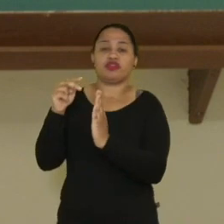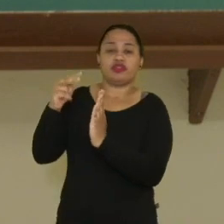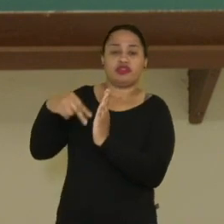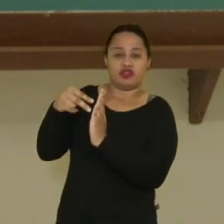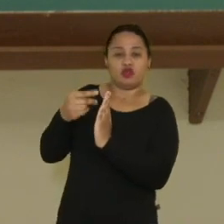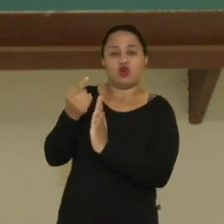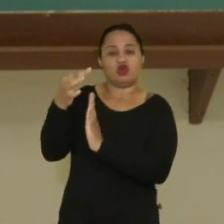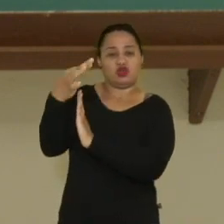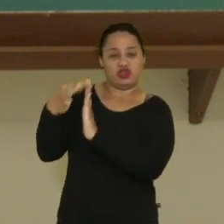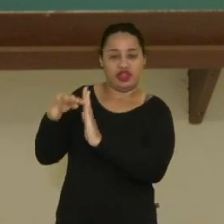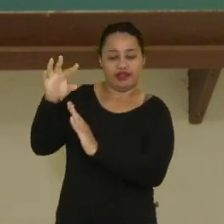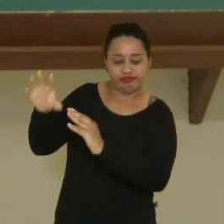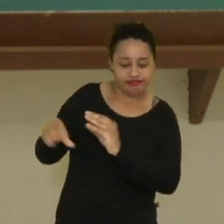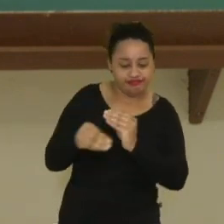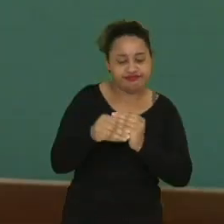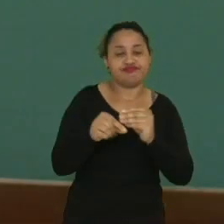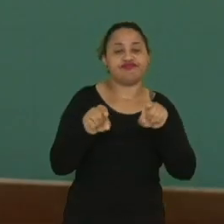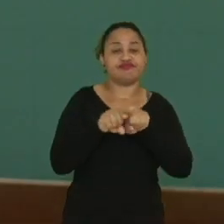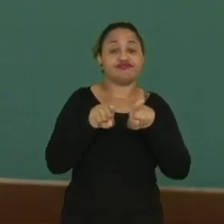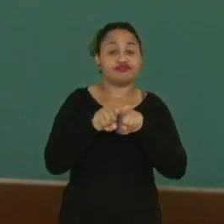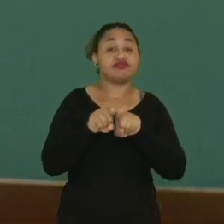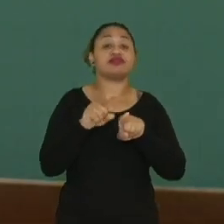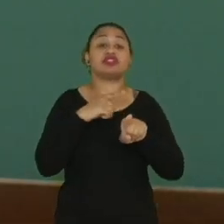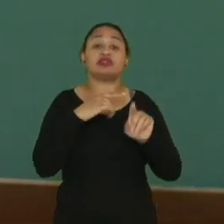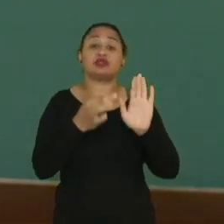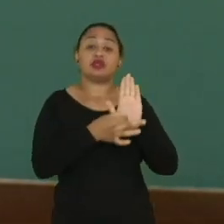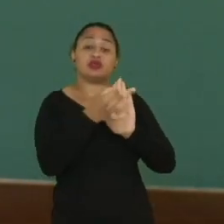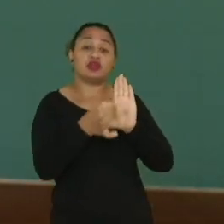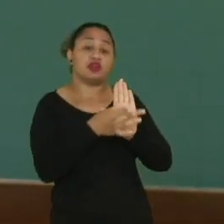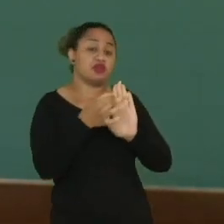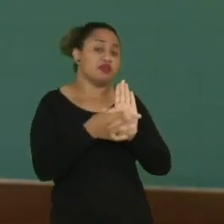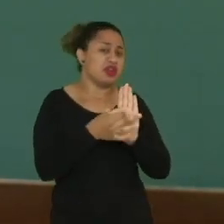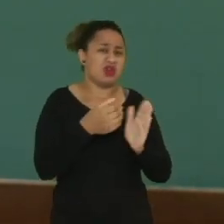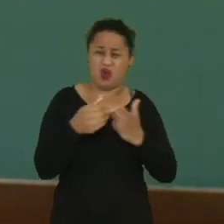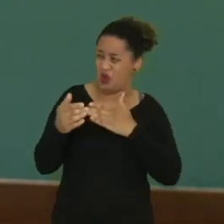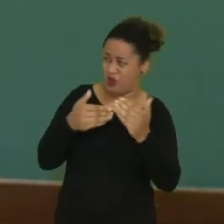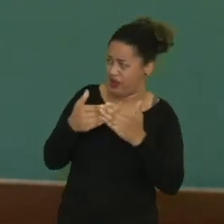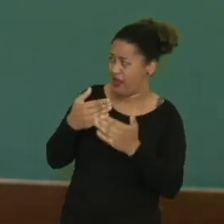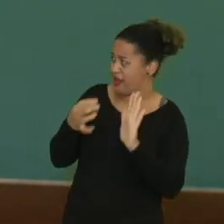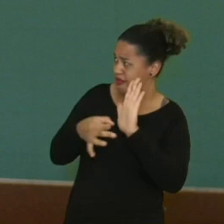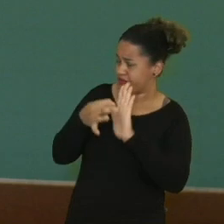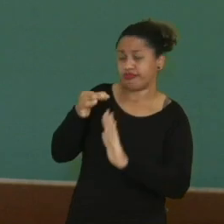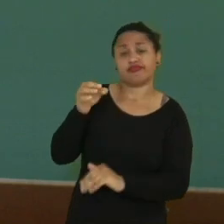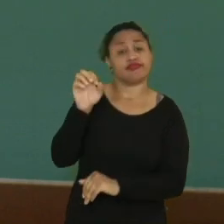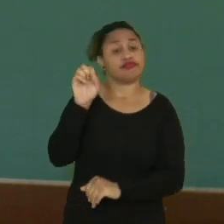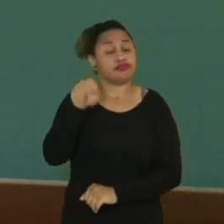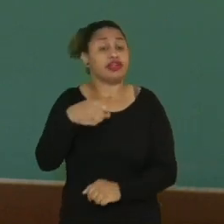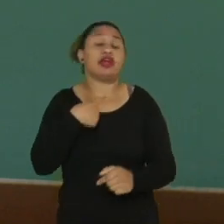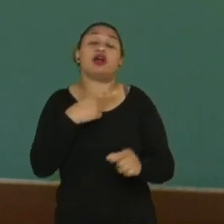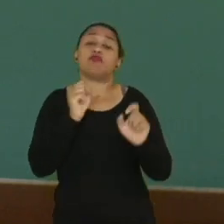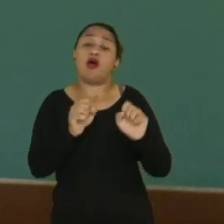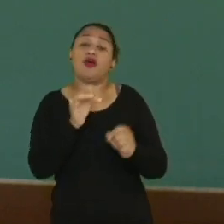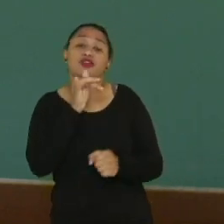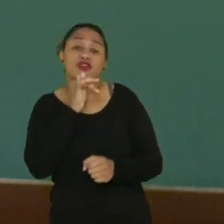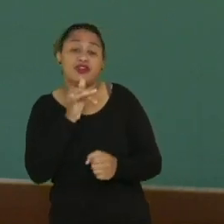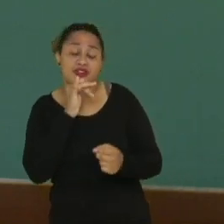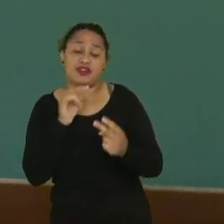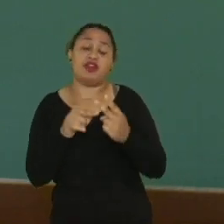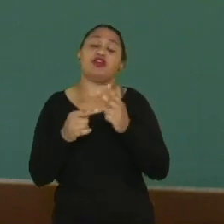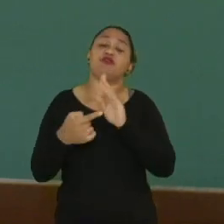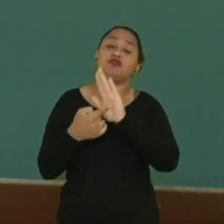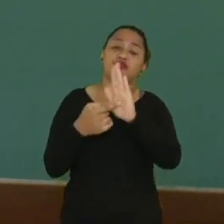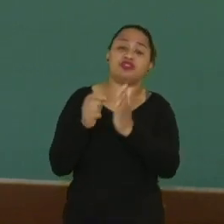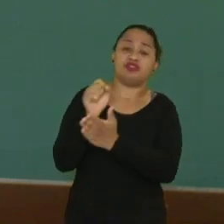leituras, colocando o quê? Argumentos, quaisquer argumentos, sim, de exemplificação, de